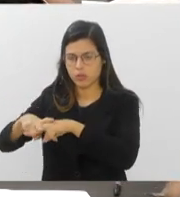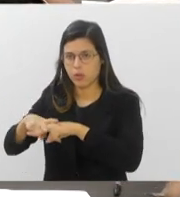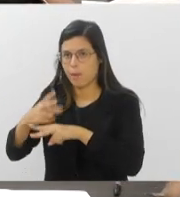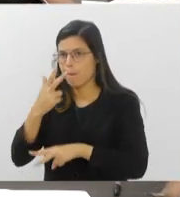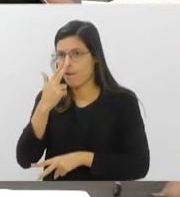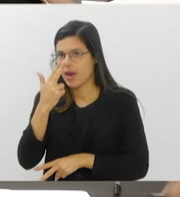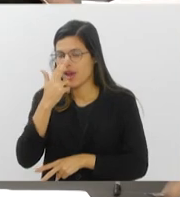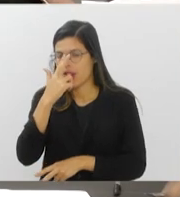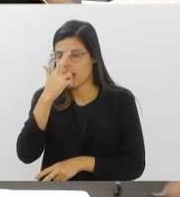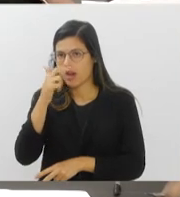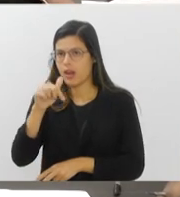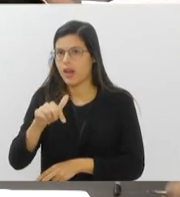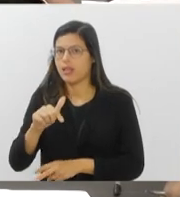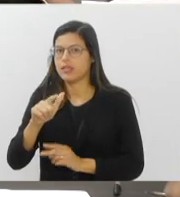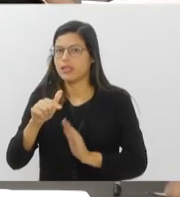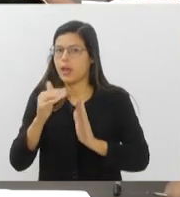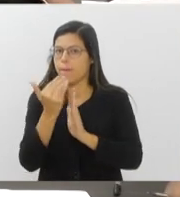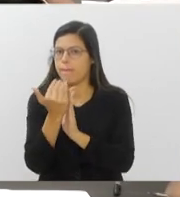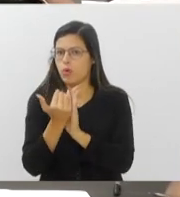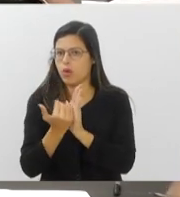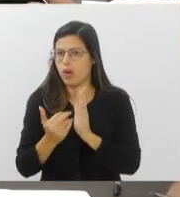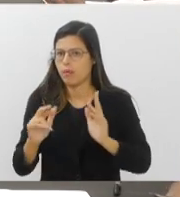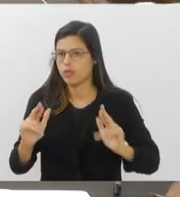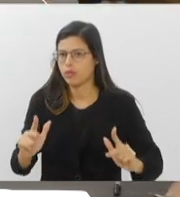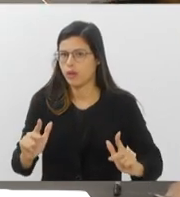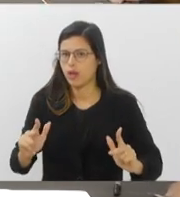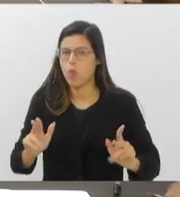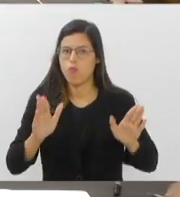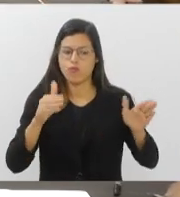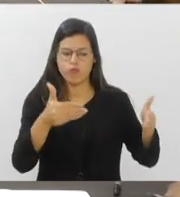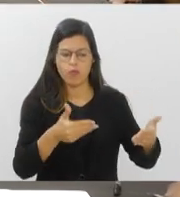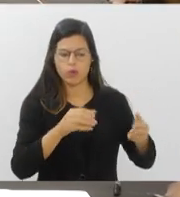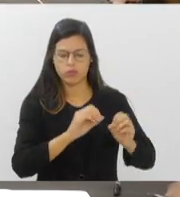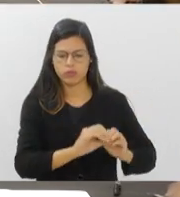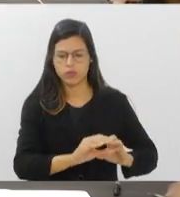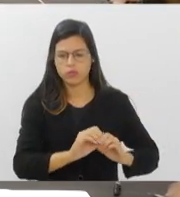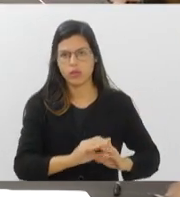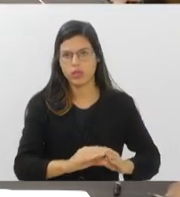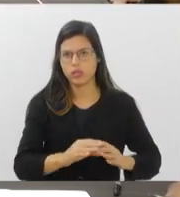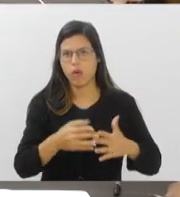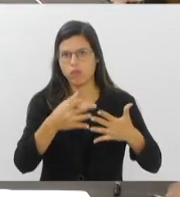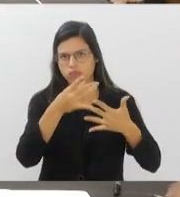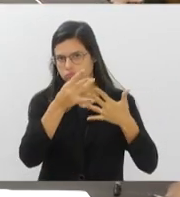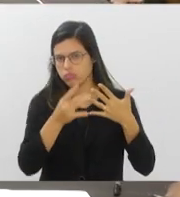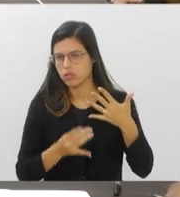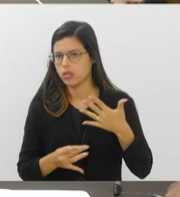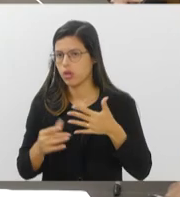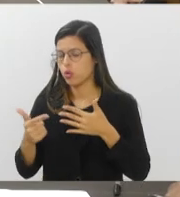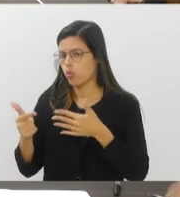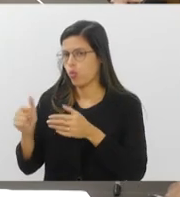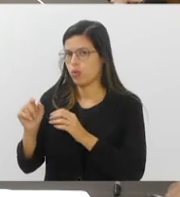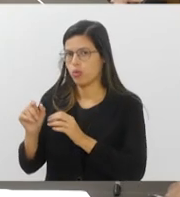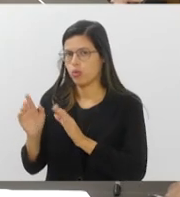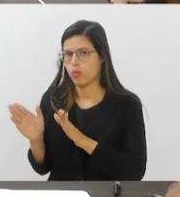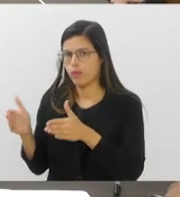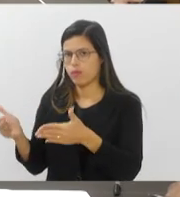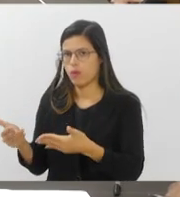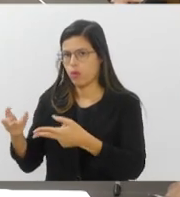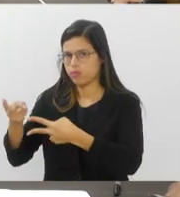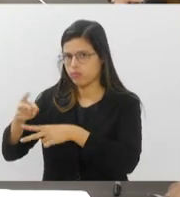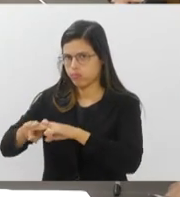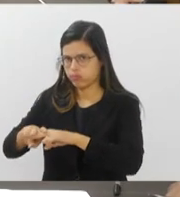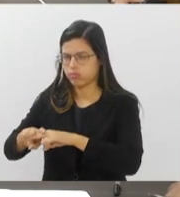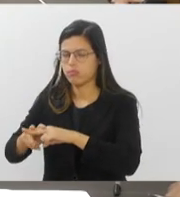assim, seriam programas diferentes. Né? Um voltado para a educação, com todas as suas especificidades, e um voltado para o sistema penitenciário, que é o da lei do deputado Carlos